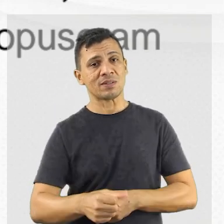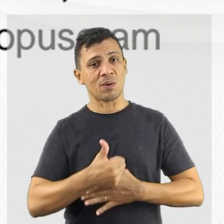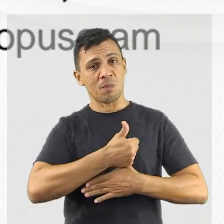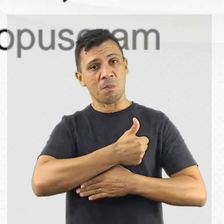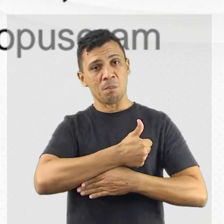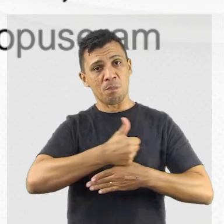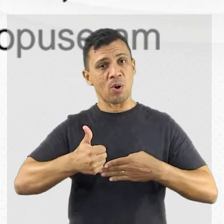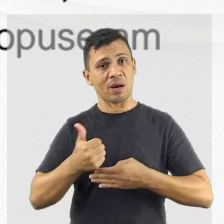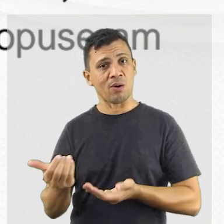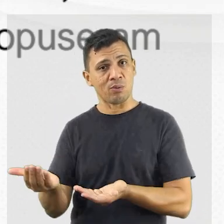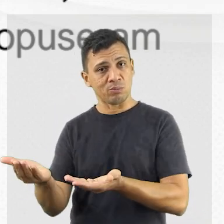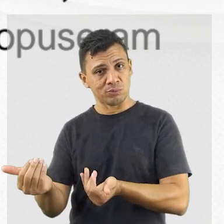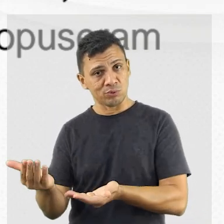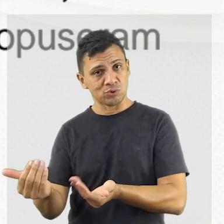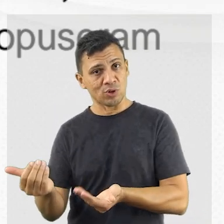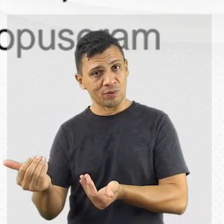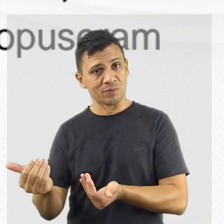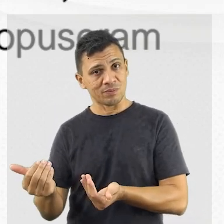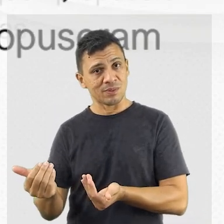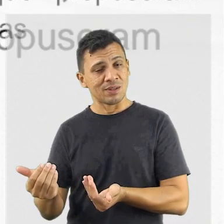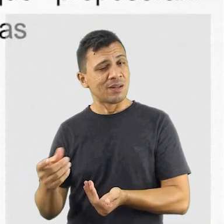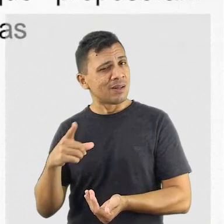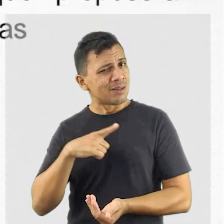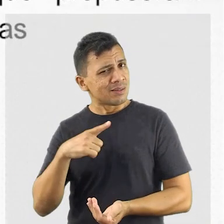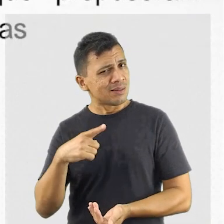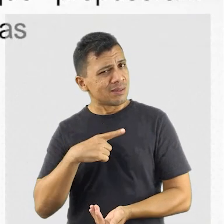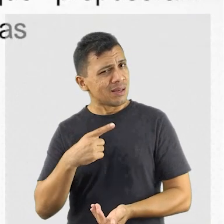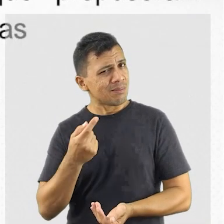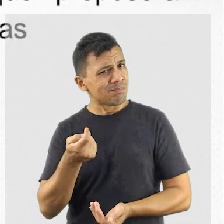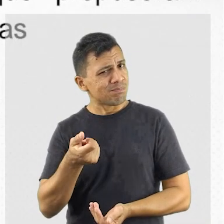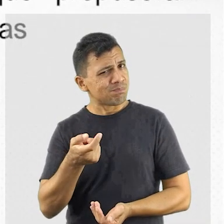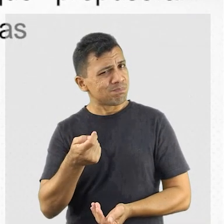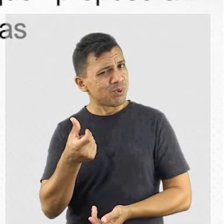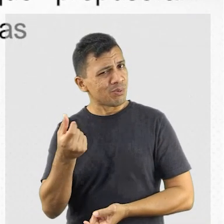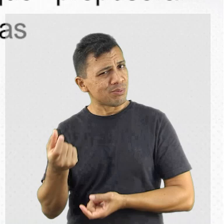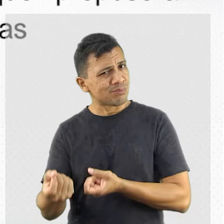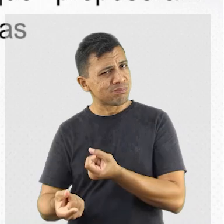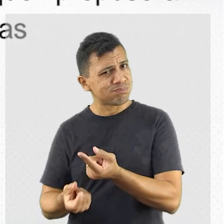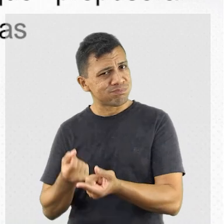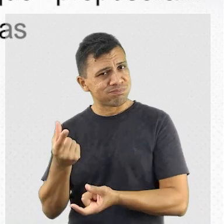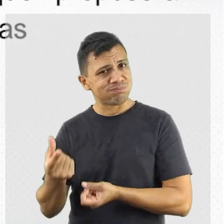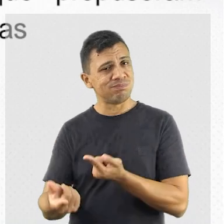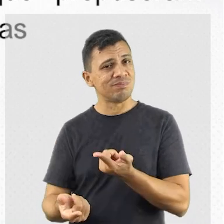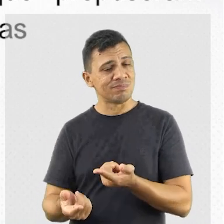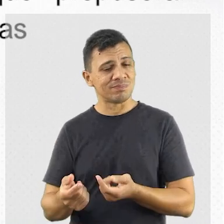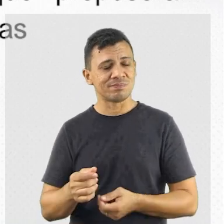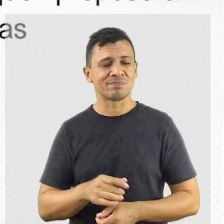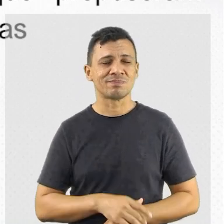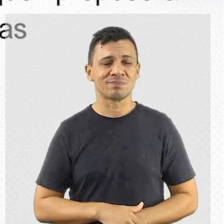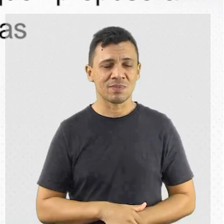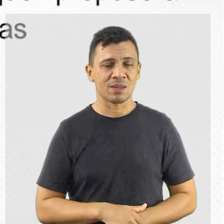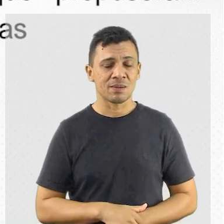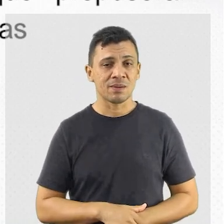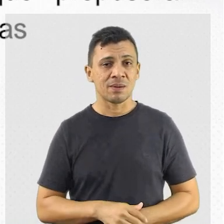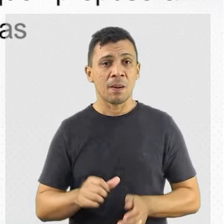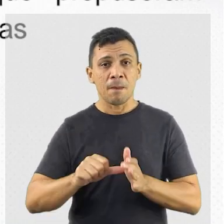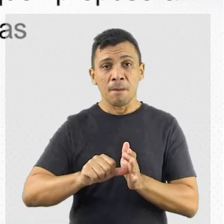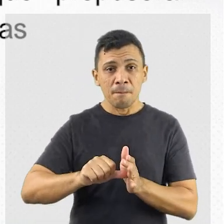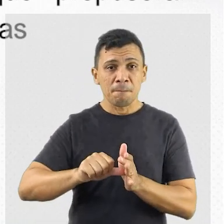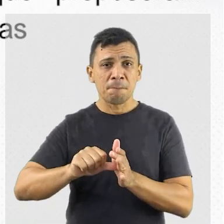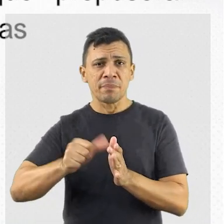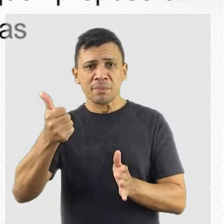por pensadores como Émile Durkheim, Karl Marx e o Max Weber, que propuseram interpretações diferentes,